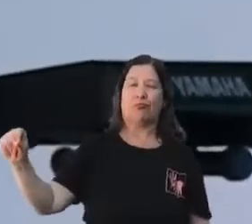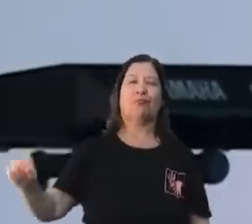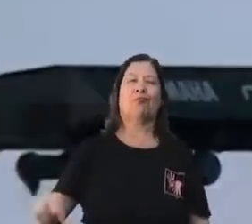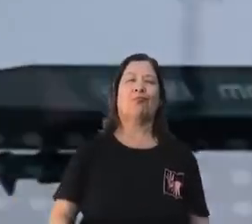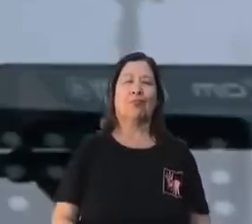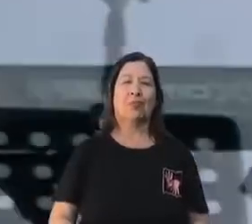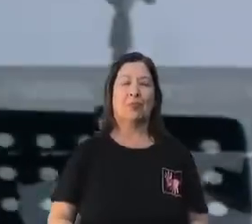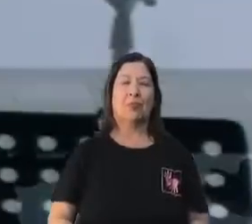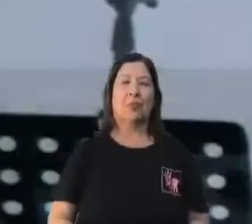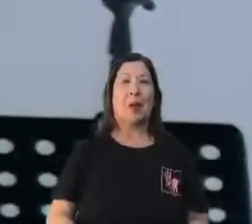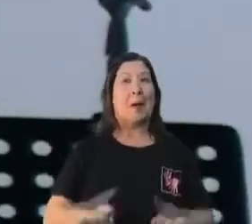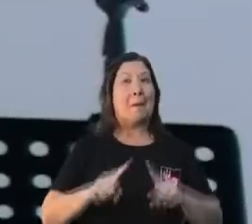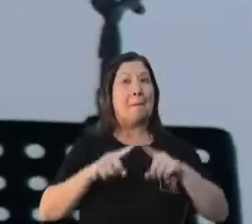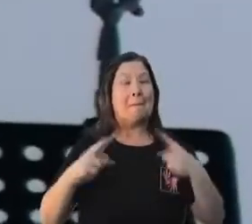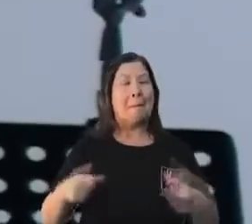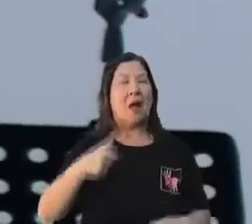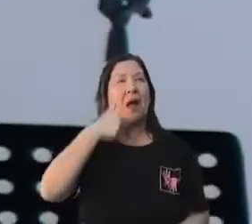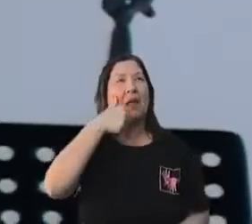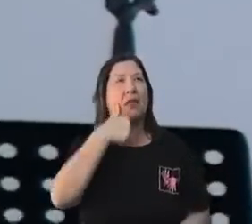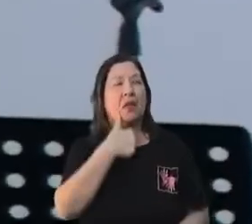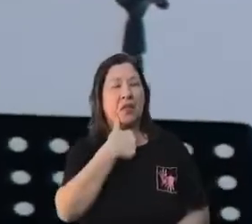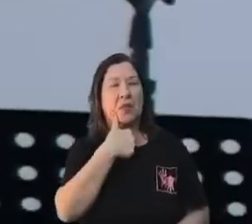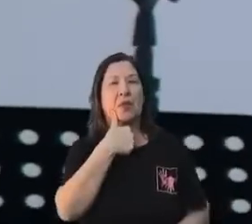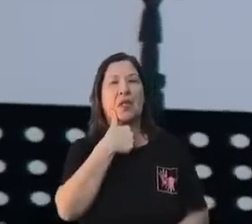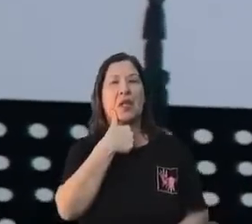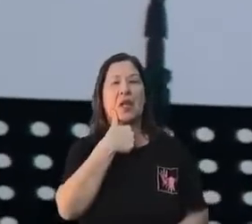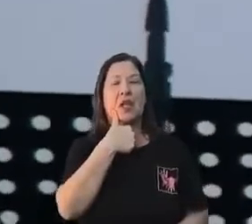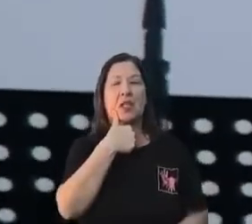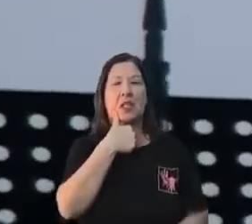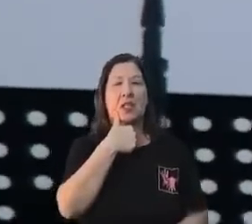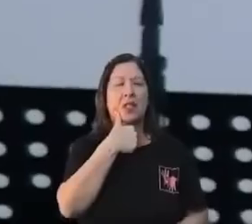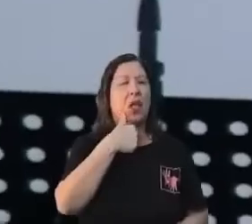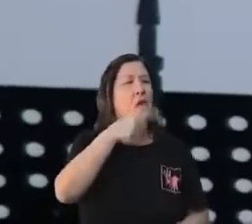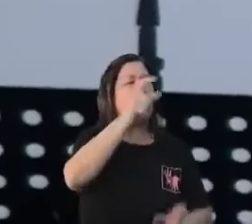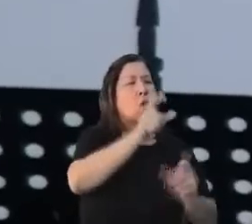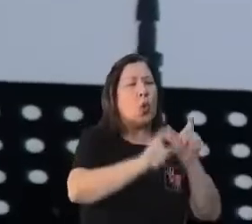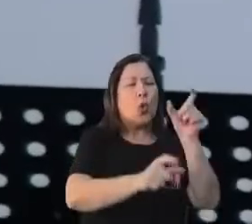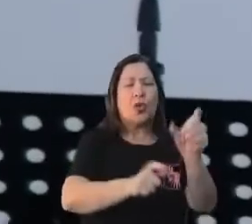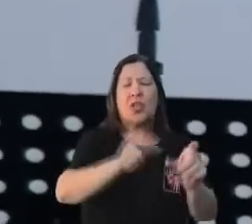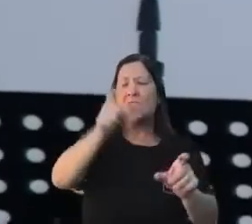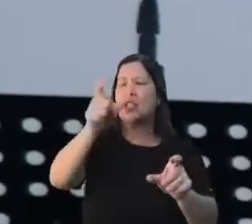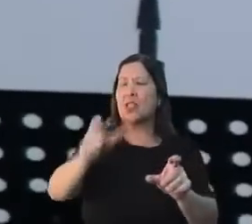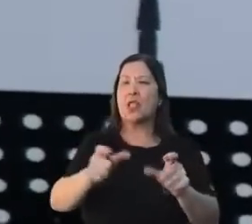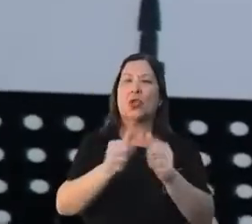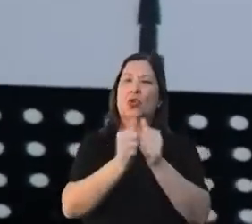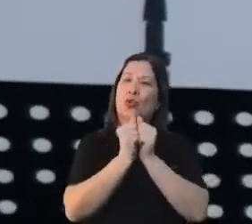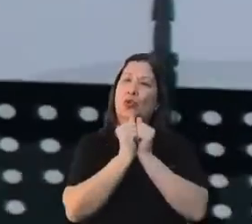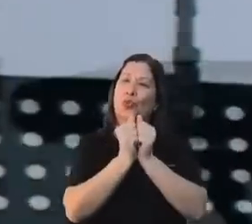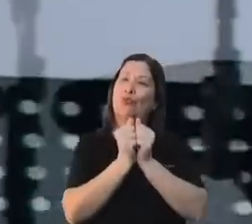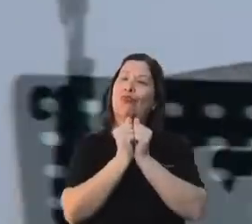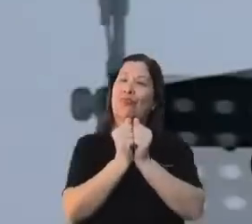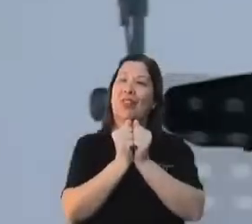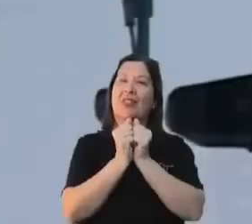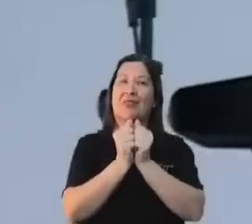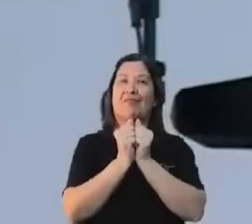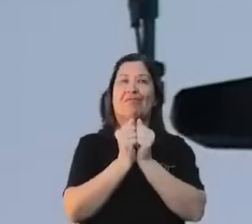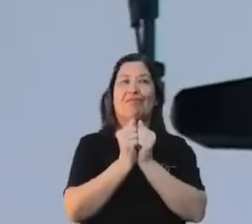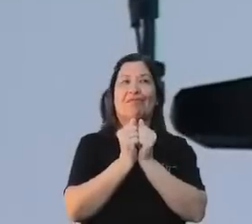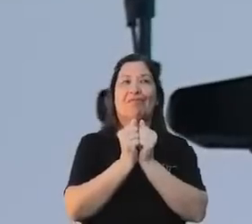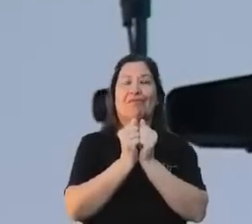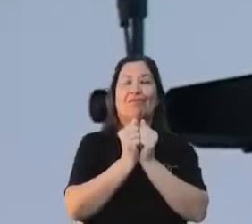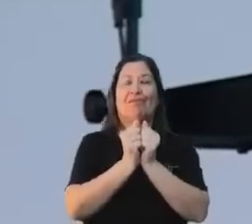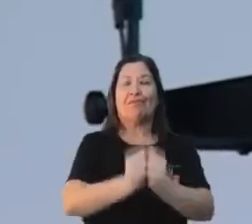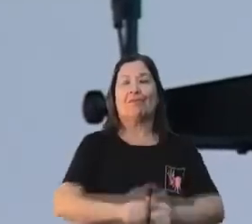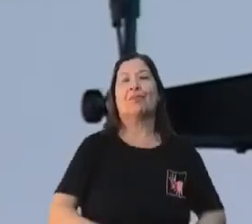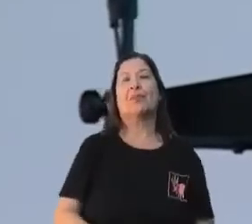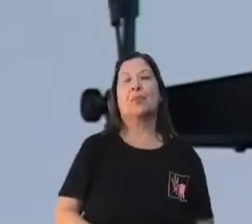Quando Jesus foi sepultado, não consta que João estivesse presente, que qualquer dos apóstolos estivessem